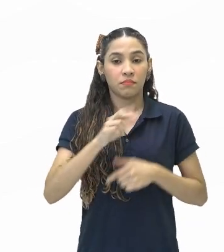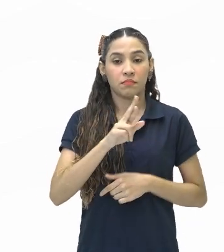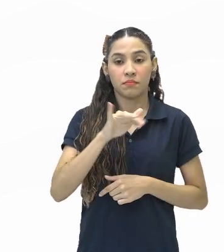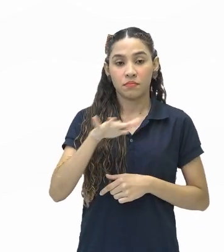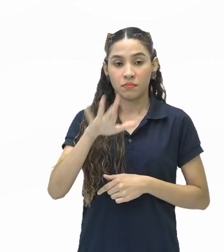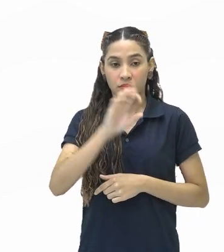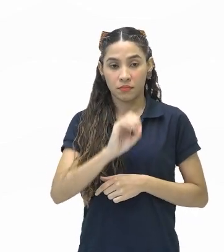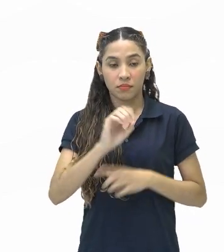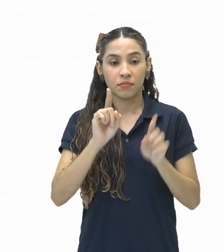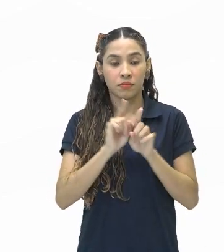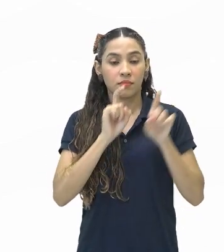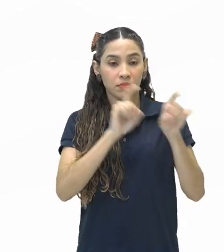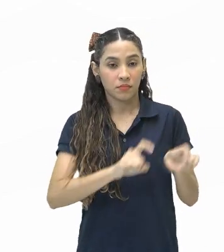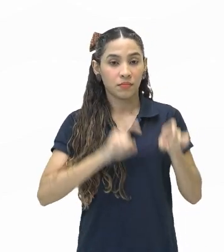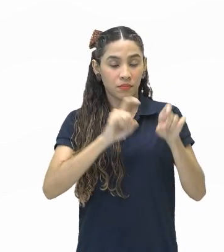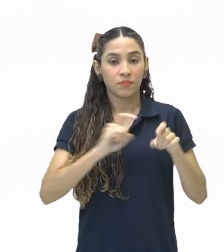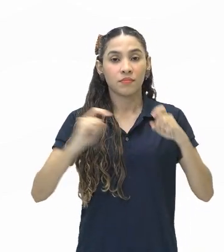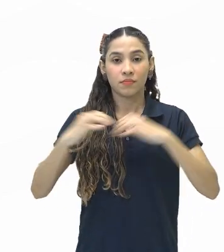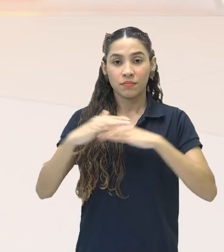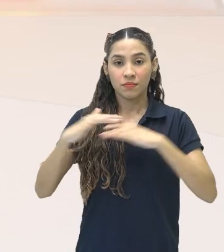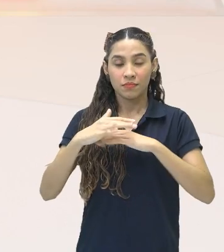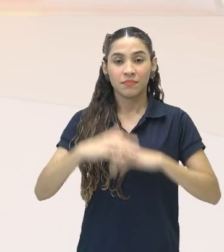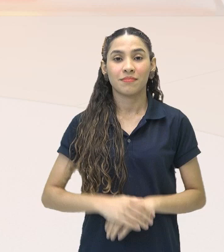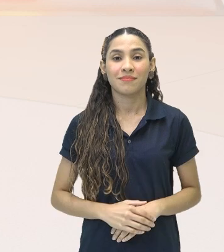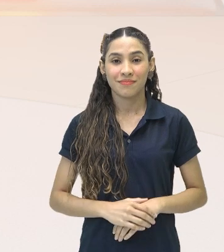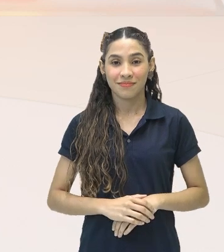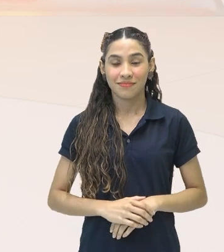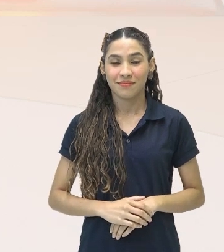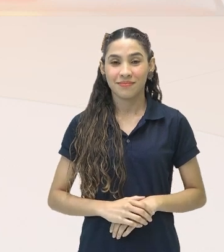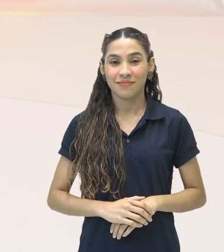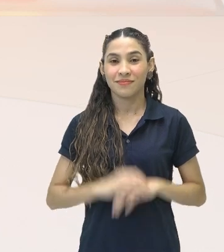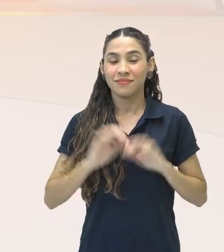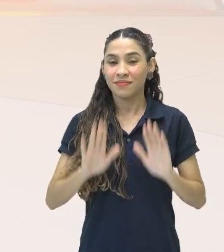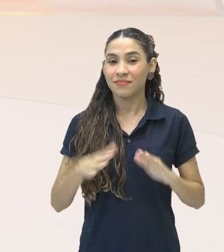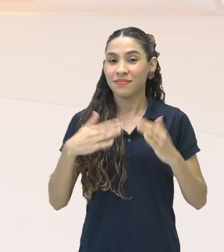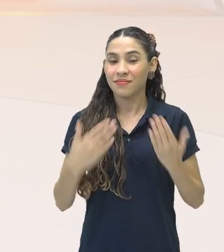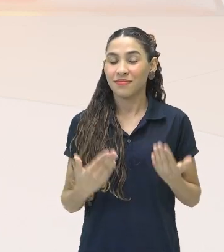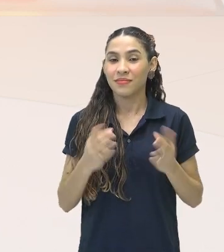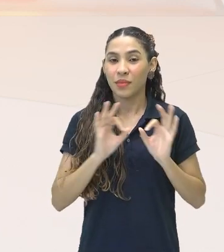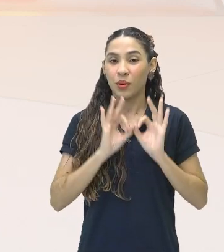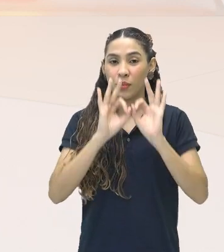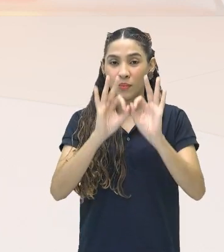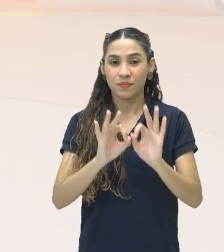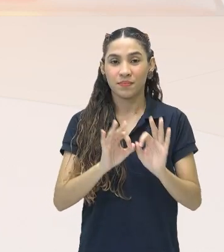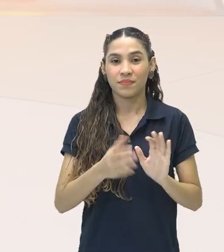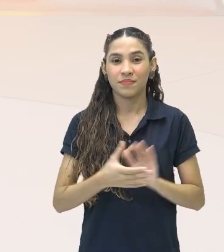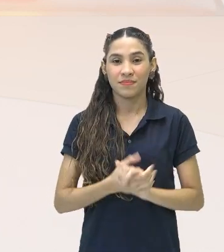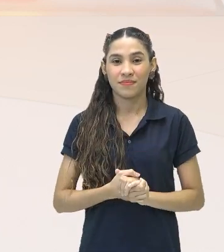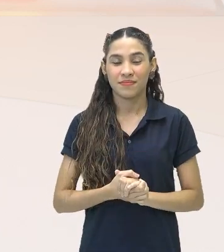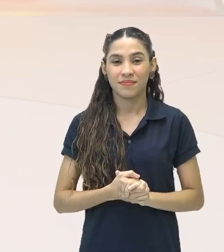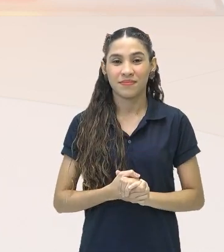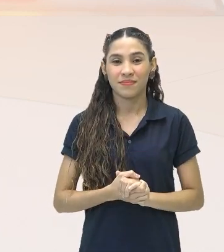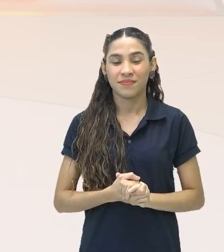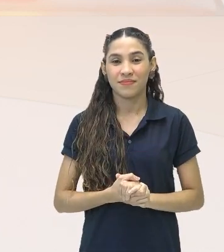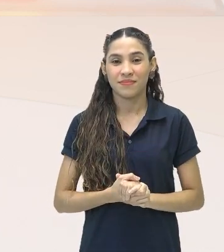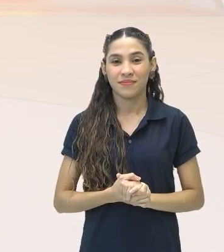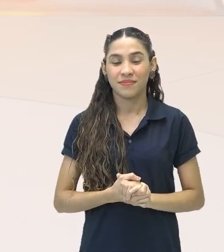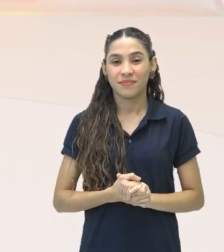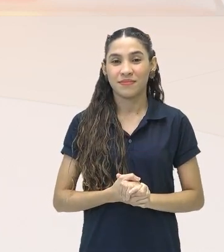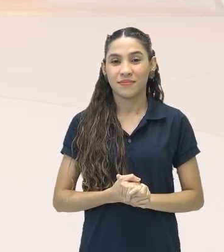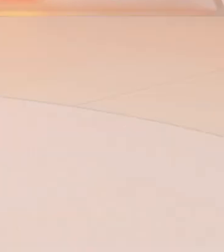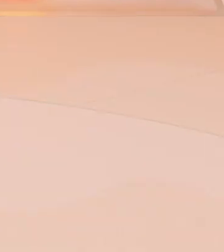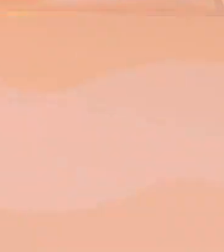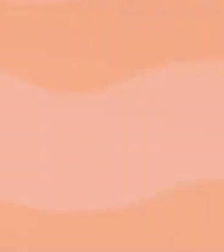os ribeirinhos, rural e urbano. Então vamos aí acompanhar a nossa aula. Vamos lá, pessoal.